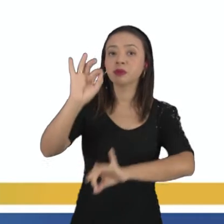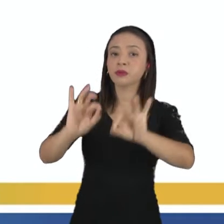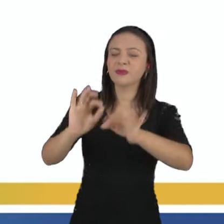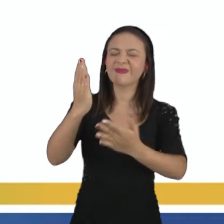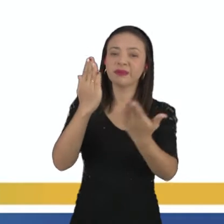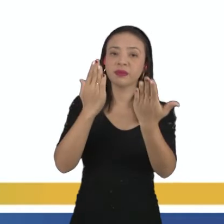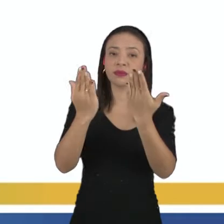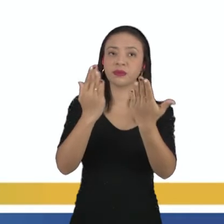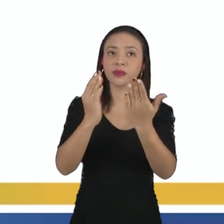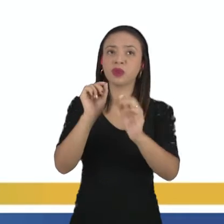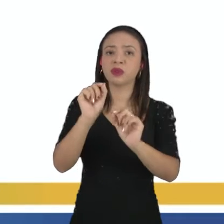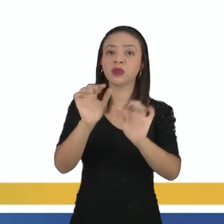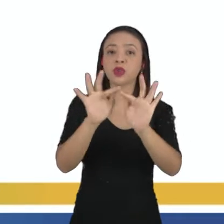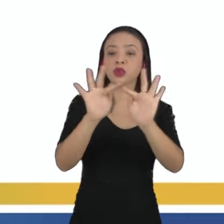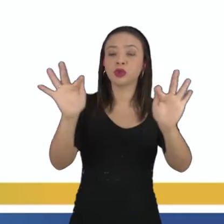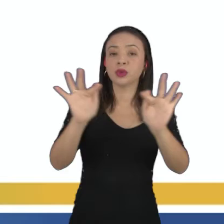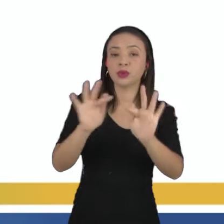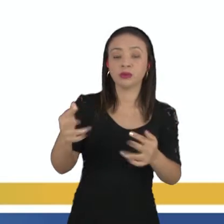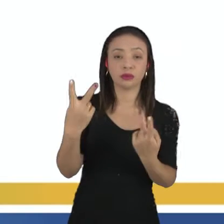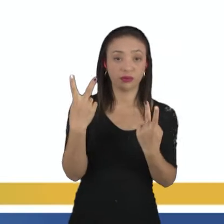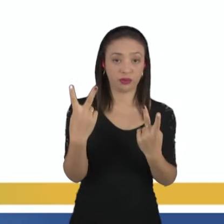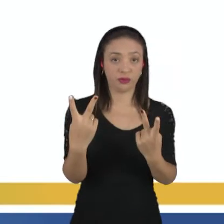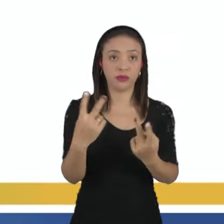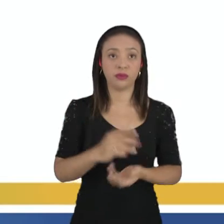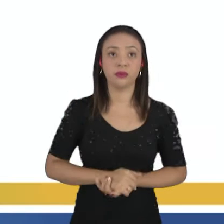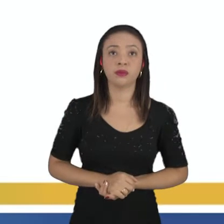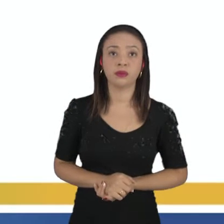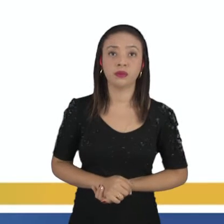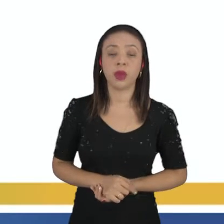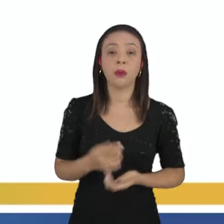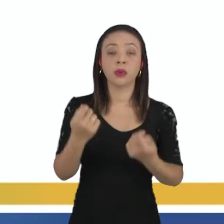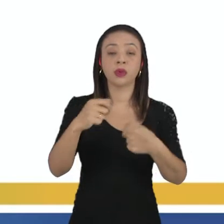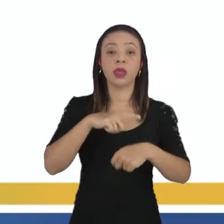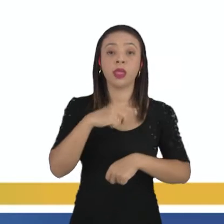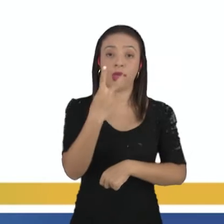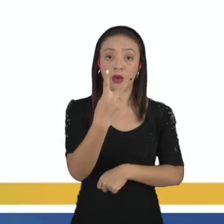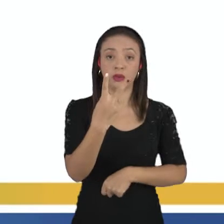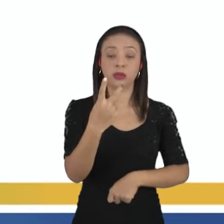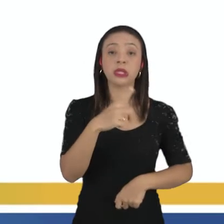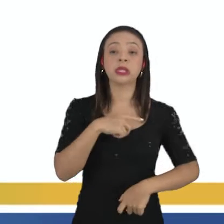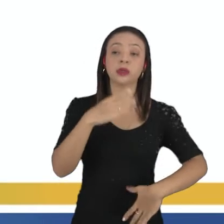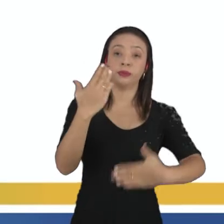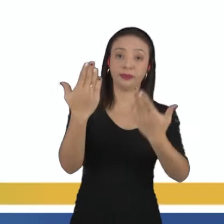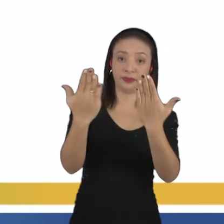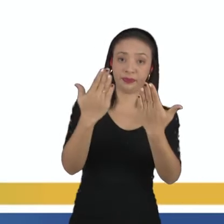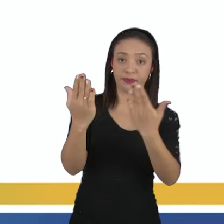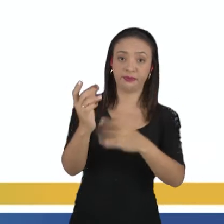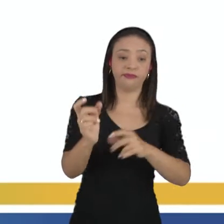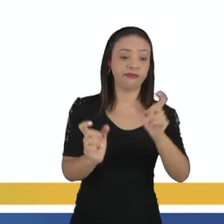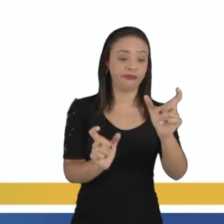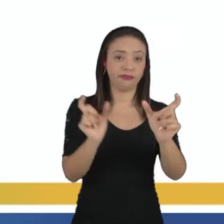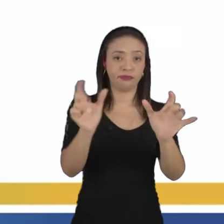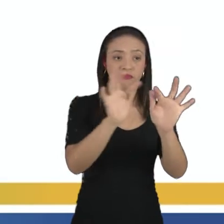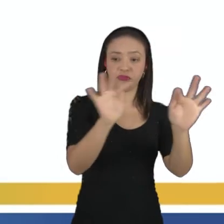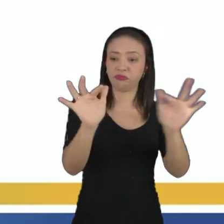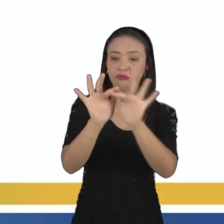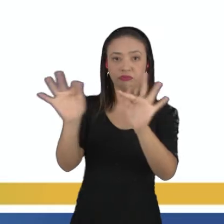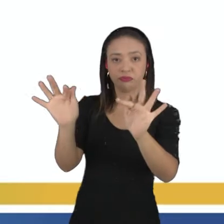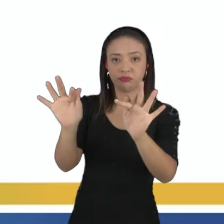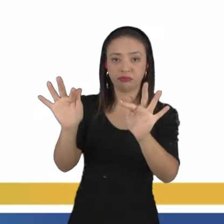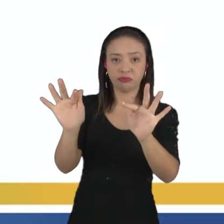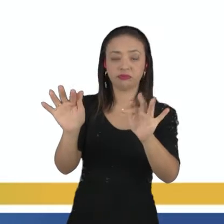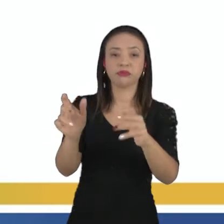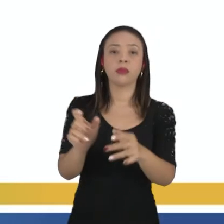uma comparação entre duas sentenças, ou seja, eu vou ter uma comparação entre uma frase e outra, entre